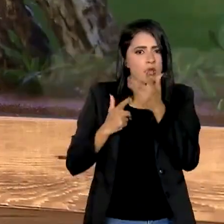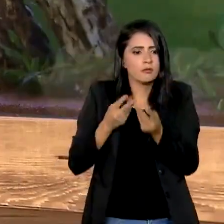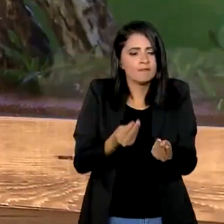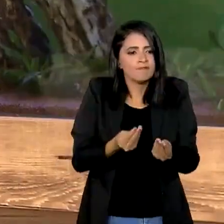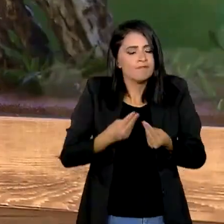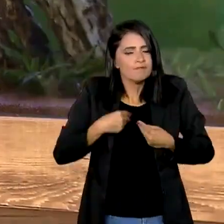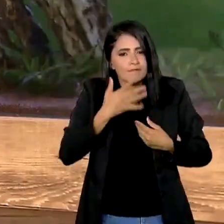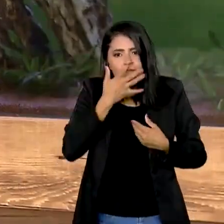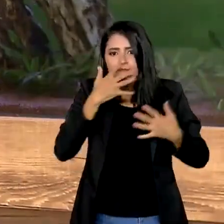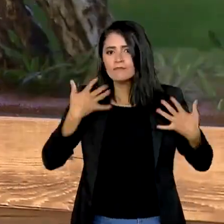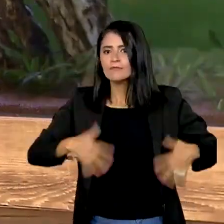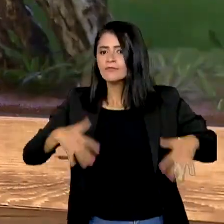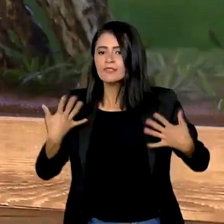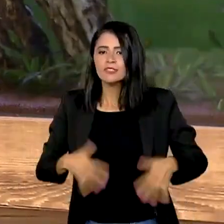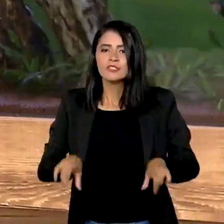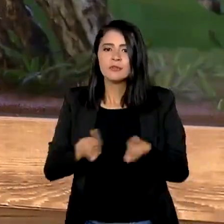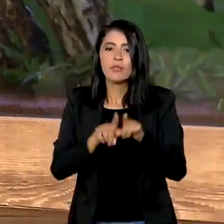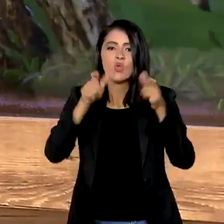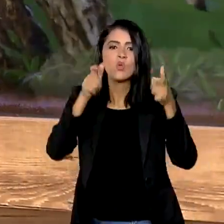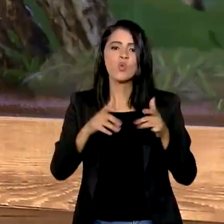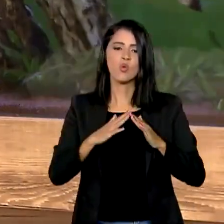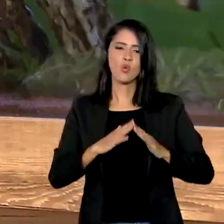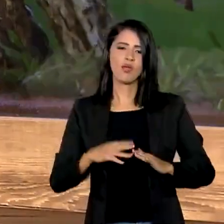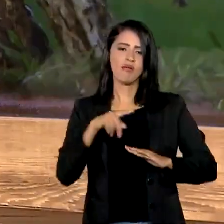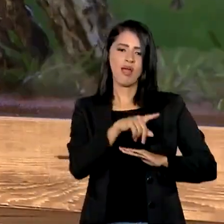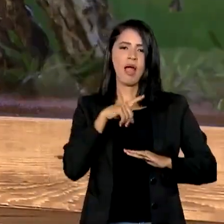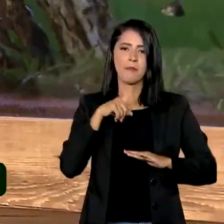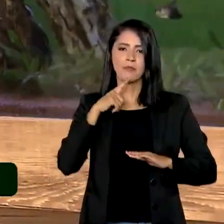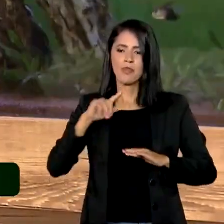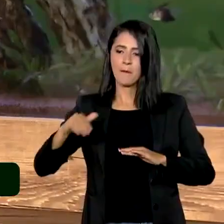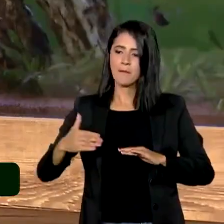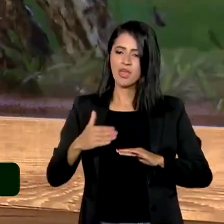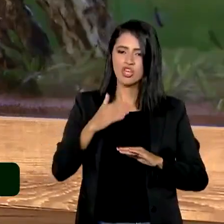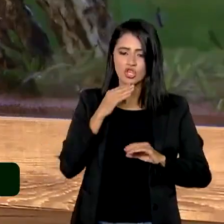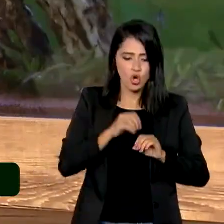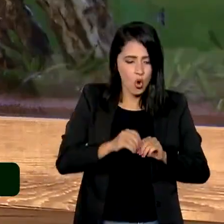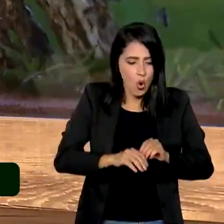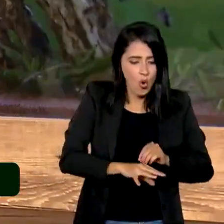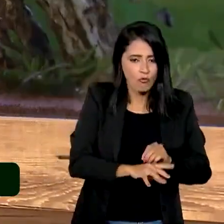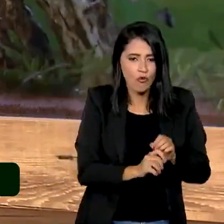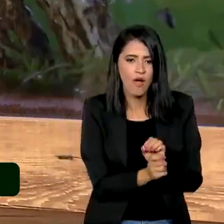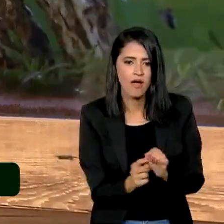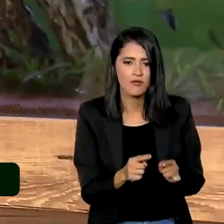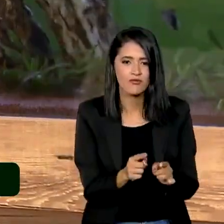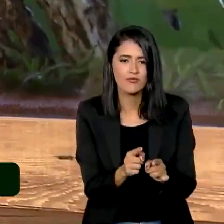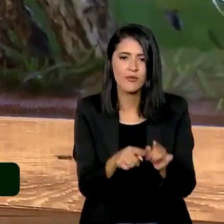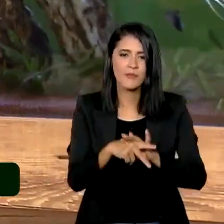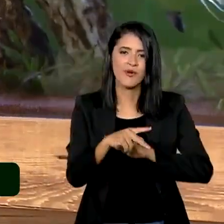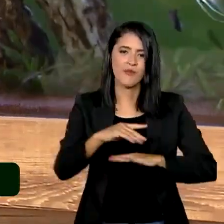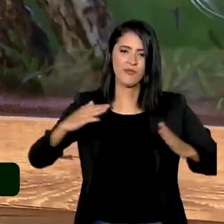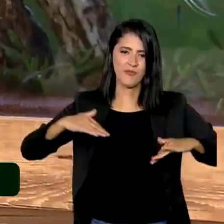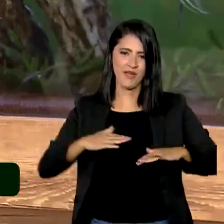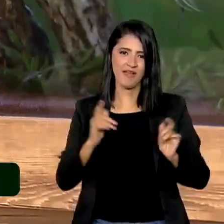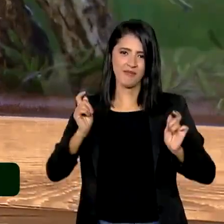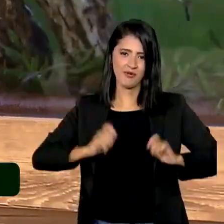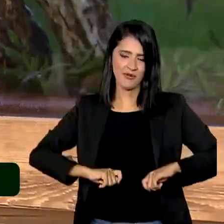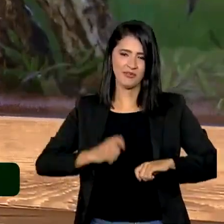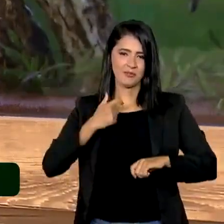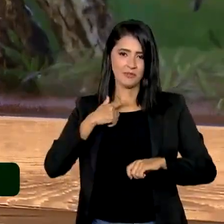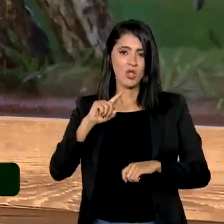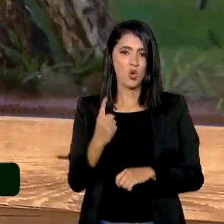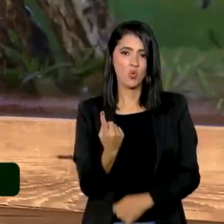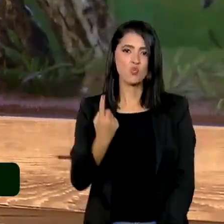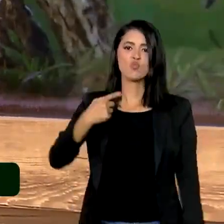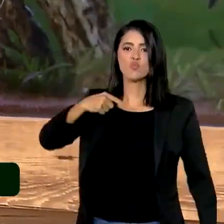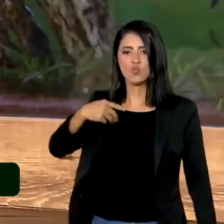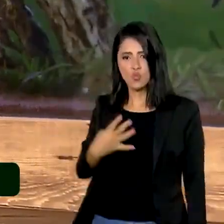oferece. Trata-se de um abrigo usado para a desova e a procriação de peixes marinhos. Cerca de 1/4